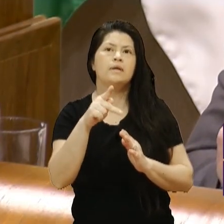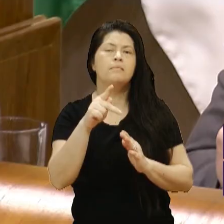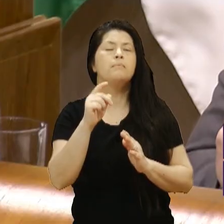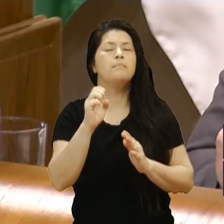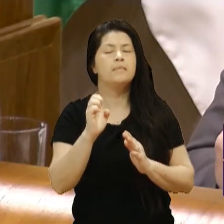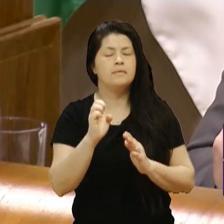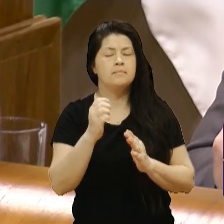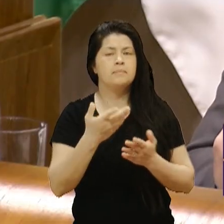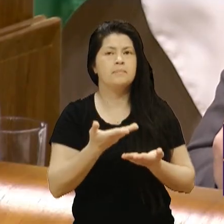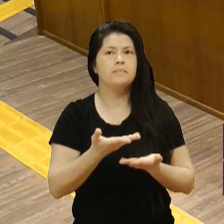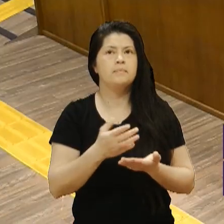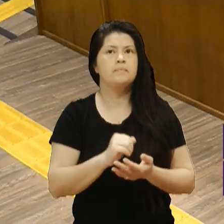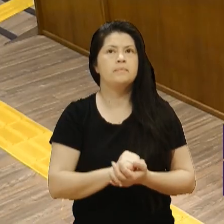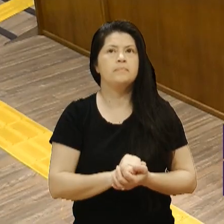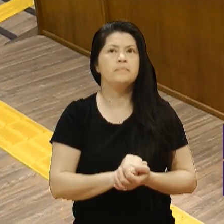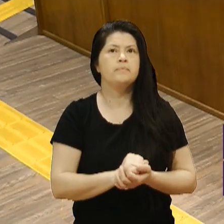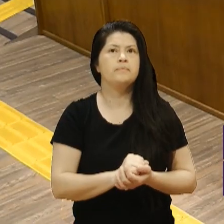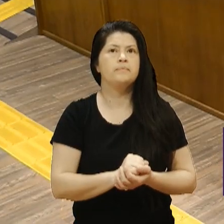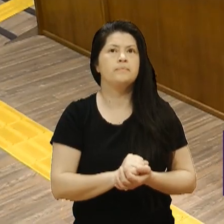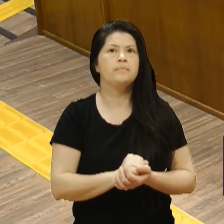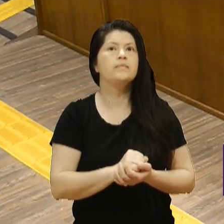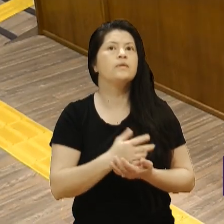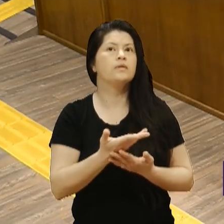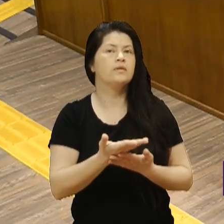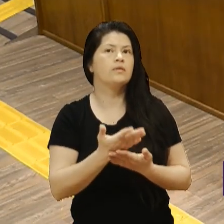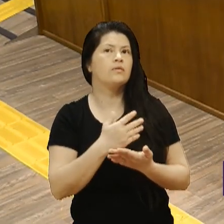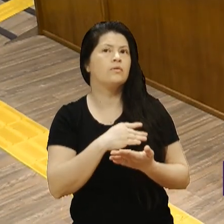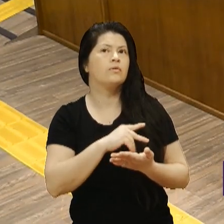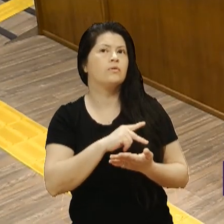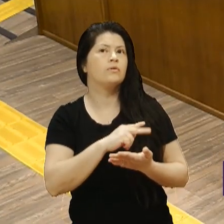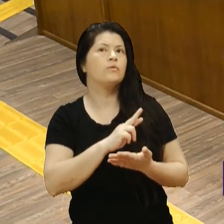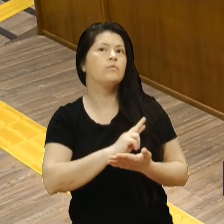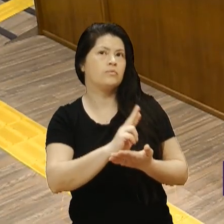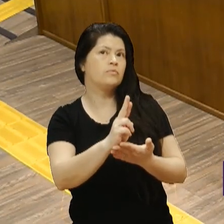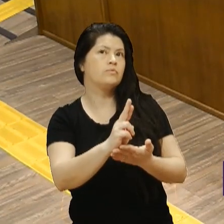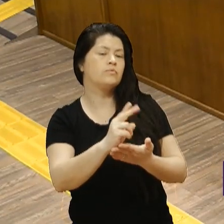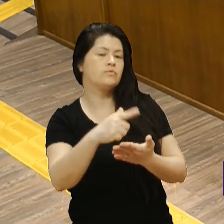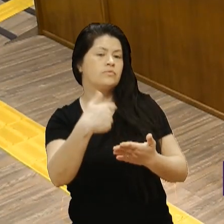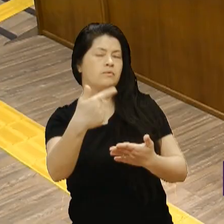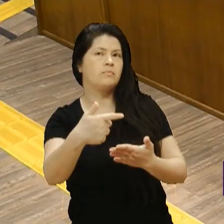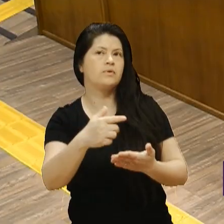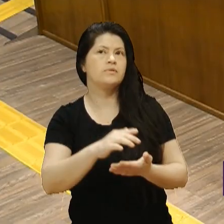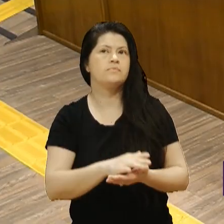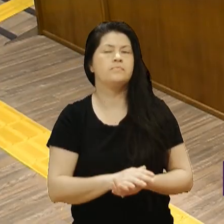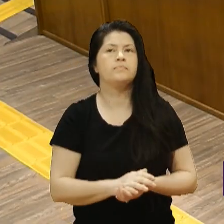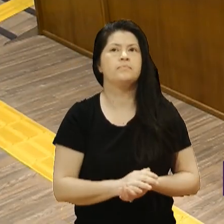isso, senhor presidente. E temos correspondência, porém será lido na sequência.